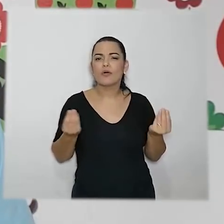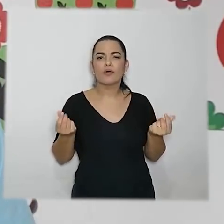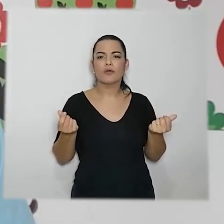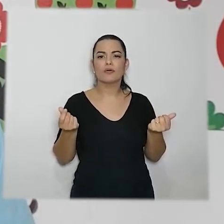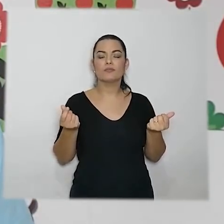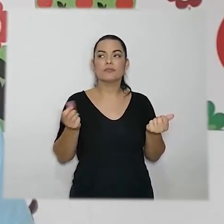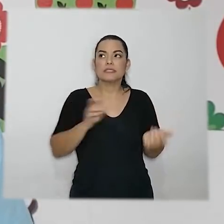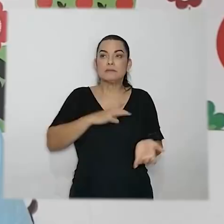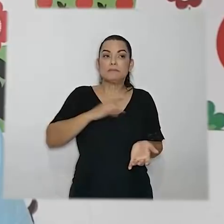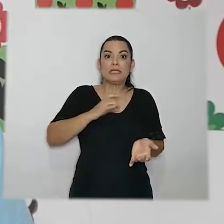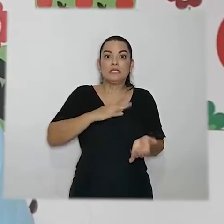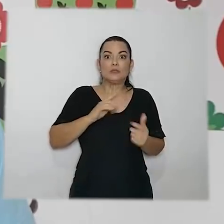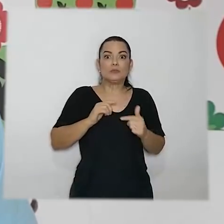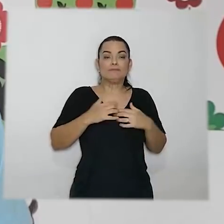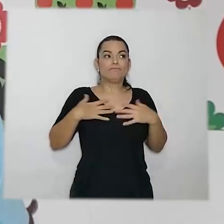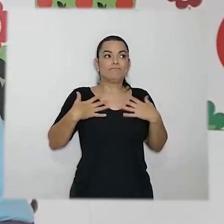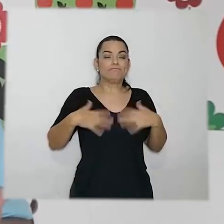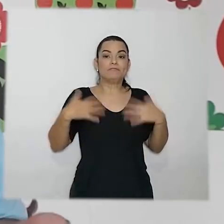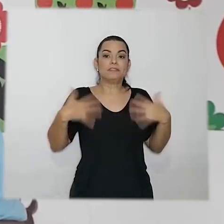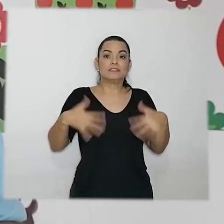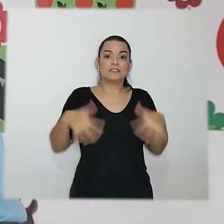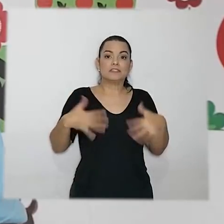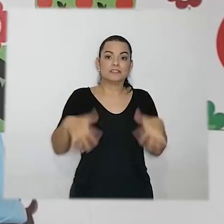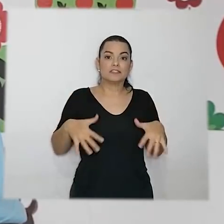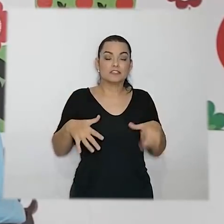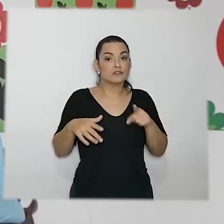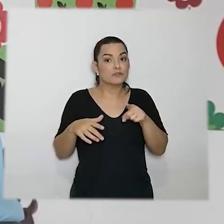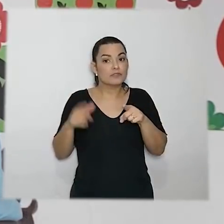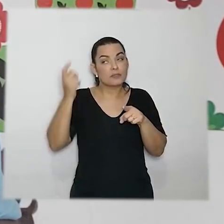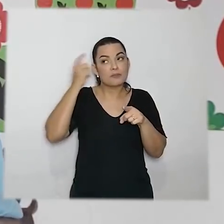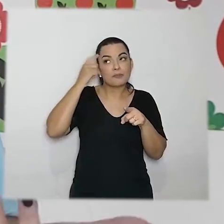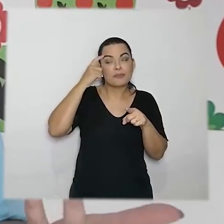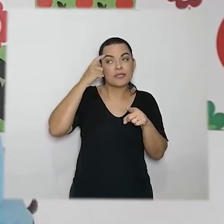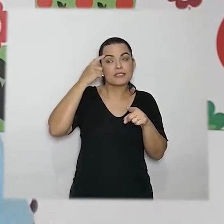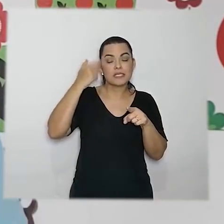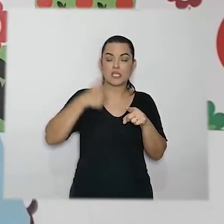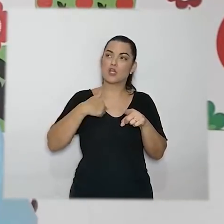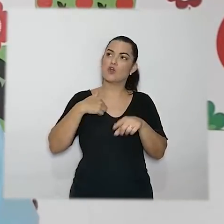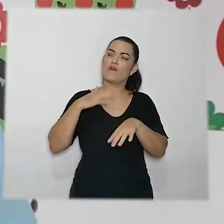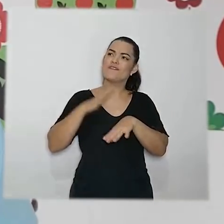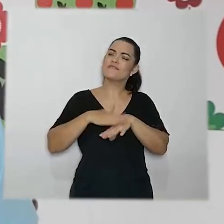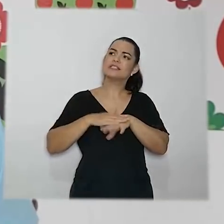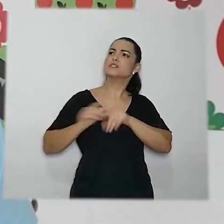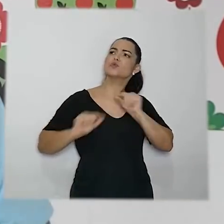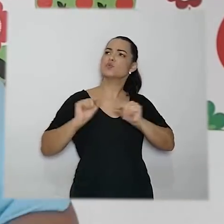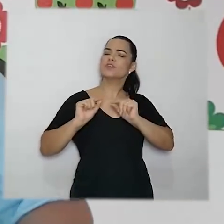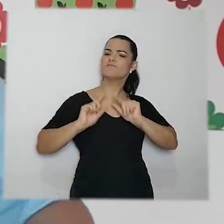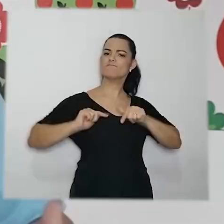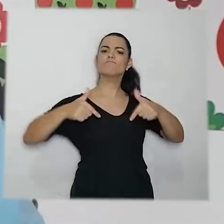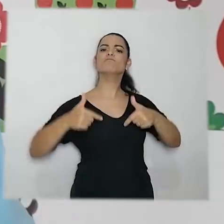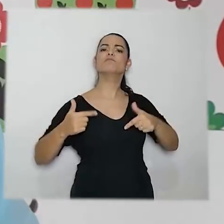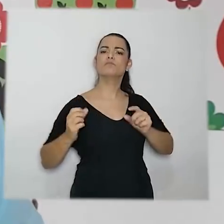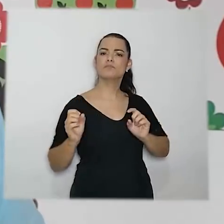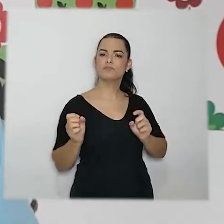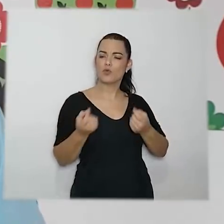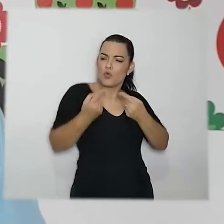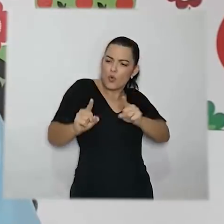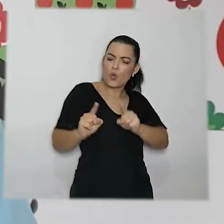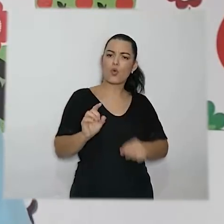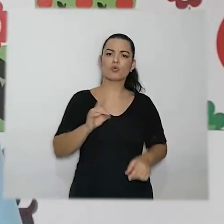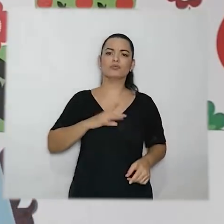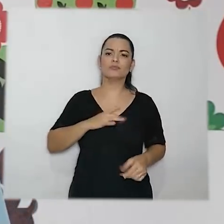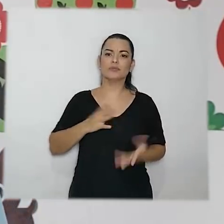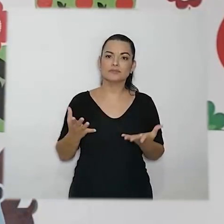você está com medo? O que você acha que você poderia fazer para enfrentar esse medo? Então, é um mural para